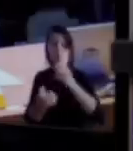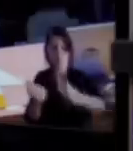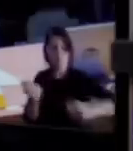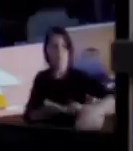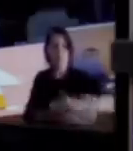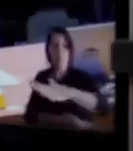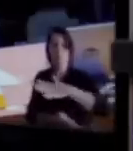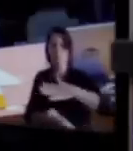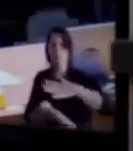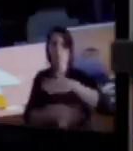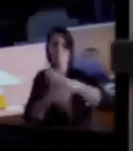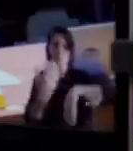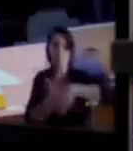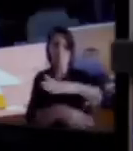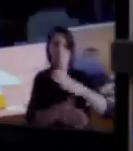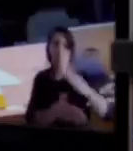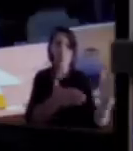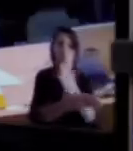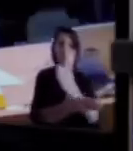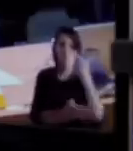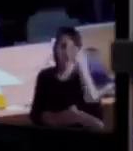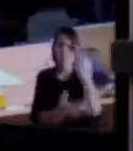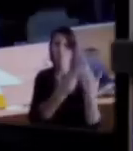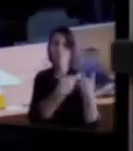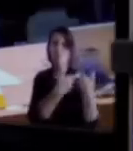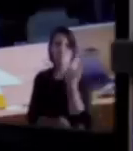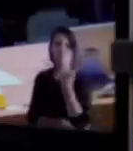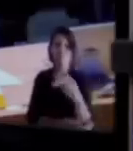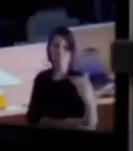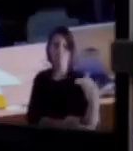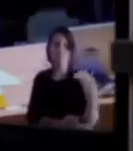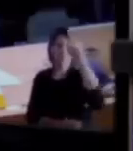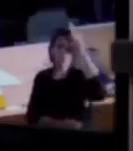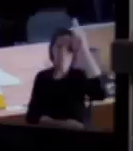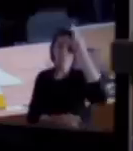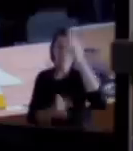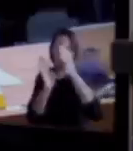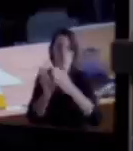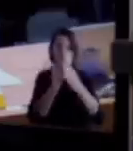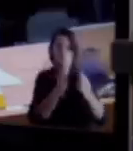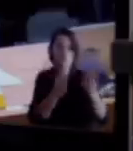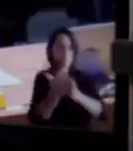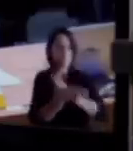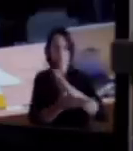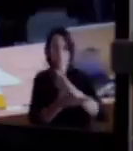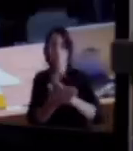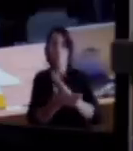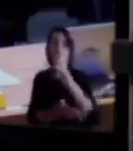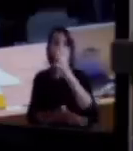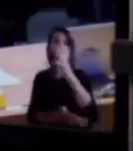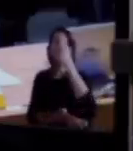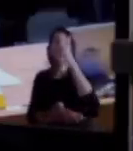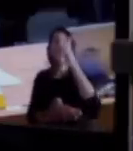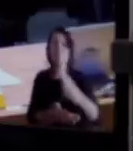patrocinado por alguns irresponsáveis numa liderança não havia uma palavra de ordem de turismo